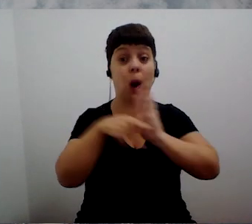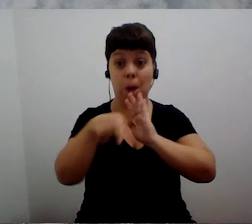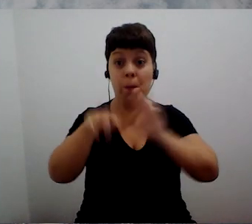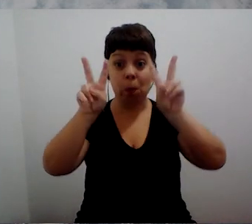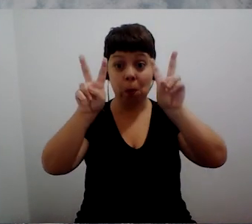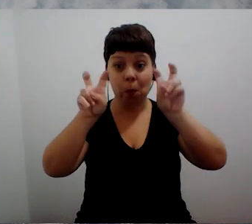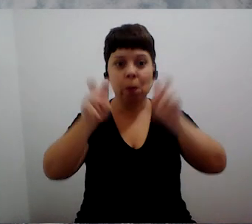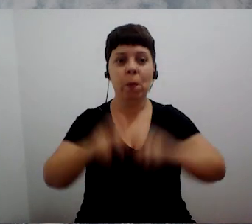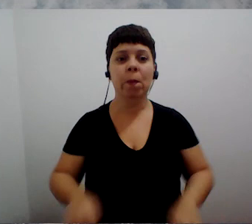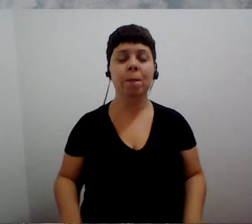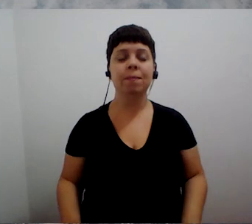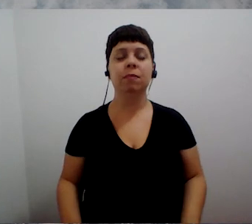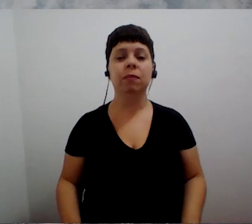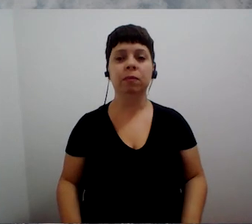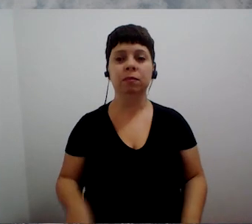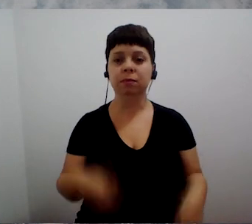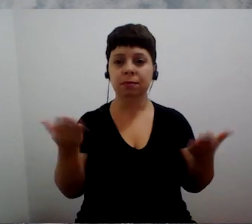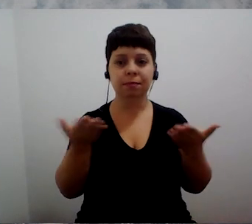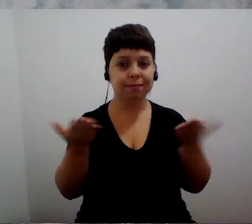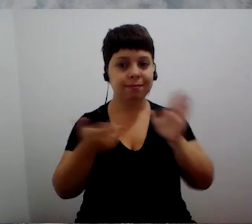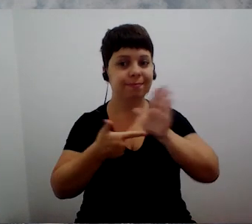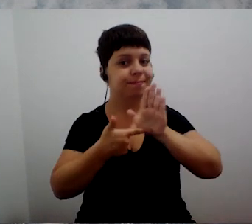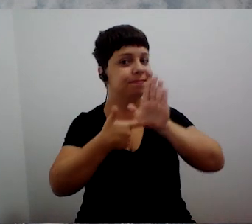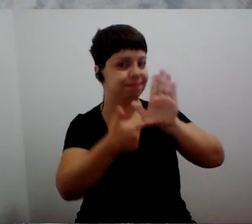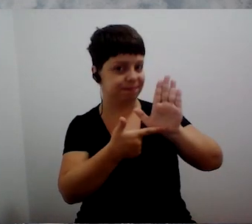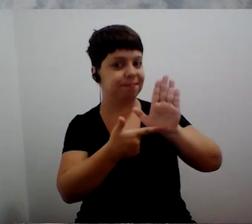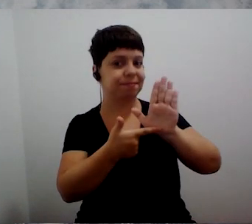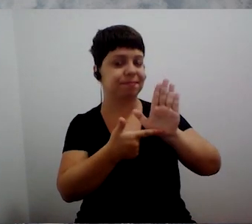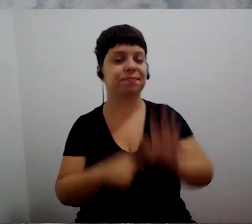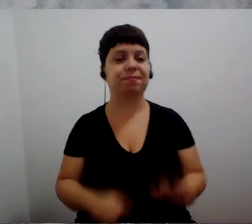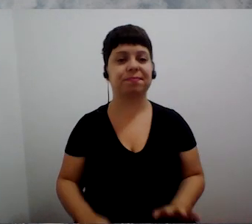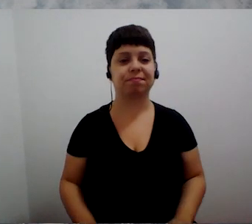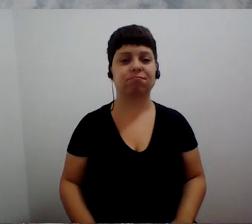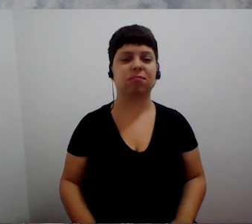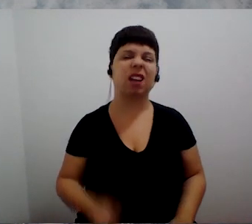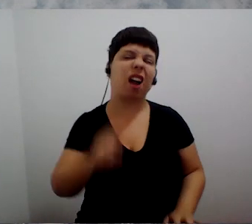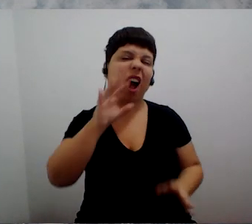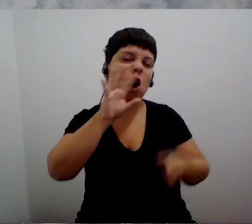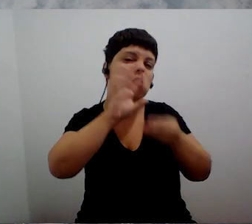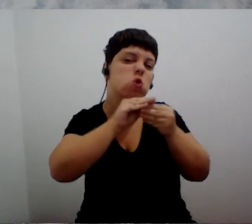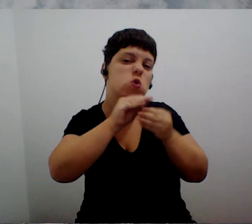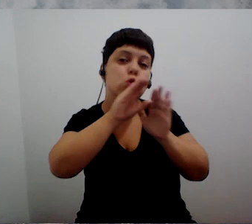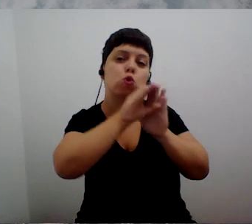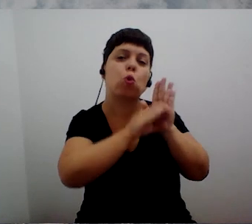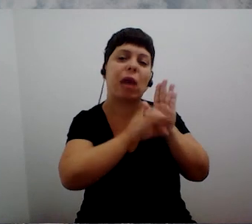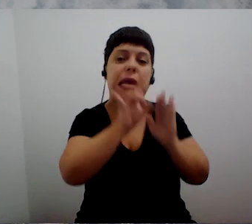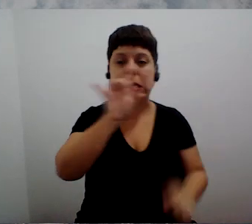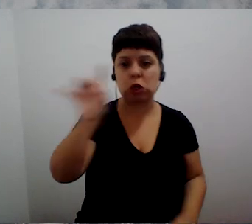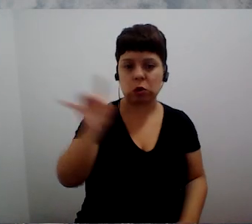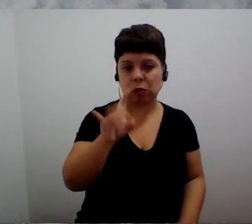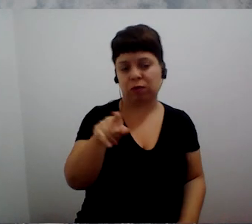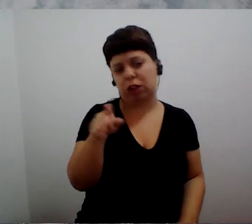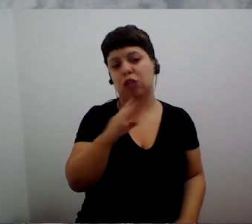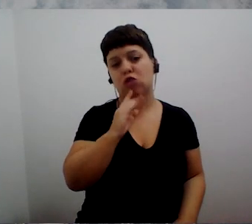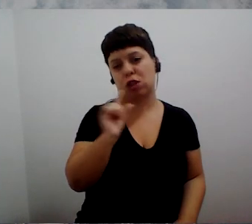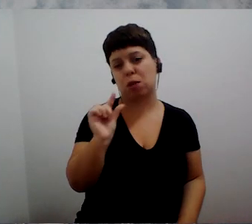temática. Eu vou, então, aqui fazer a apresentação, fazer a leitura de um breve currículo de cada um dos nossos convidados para que vocês